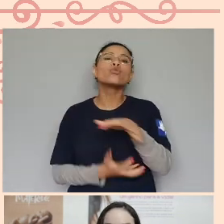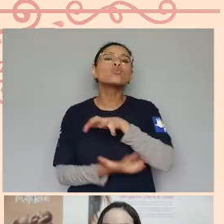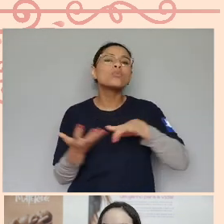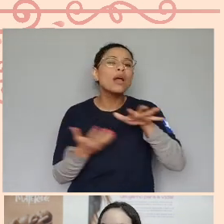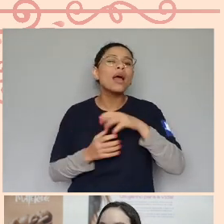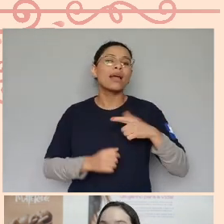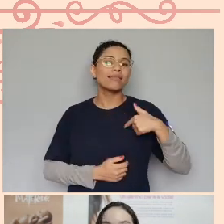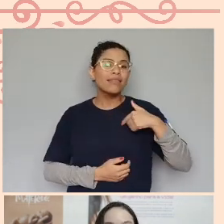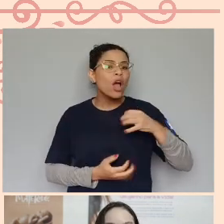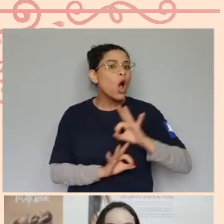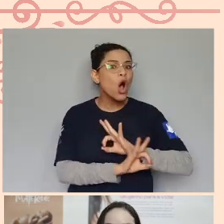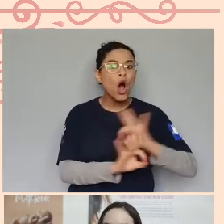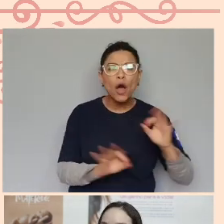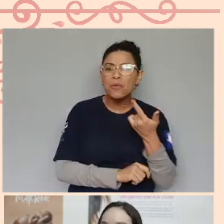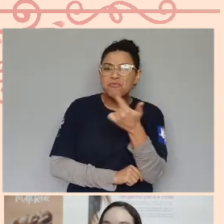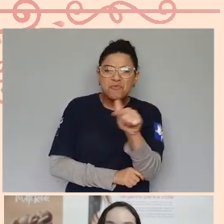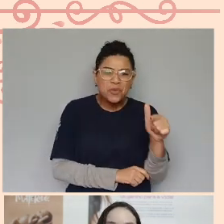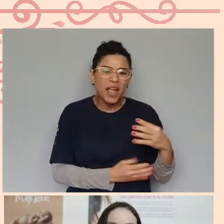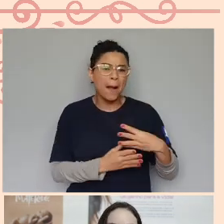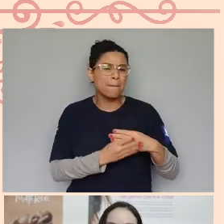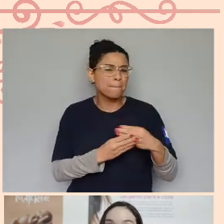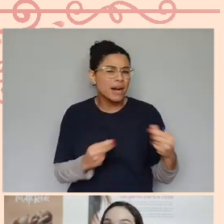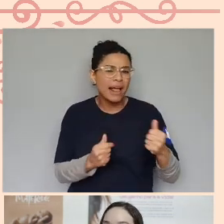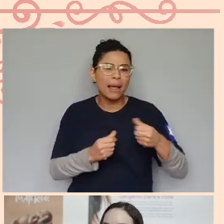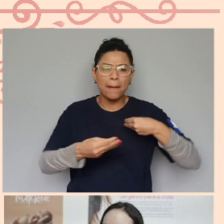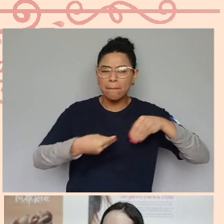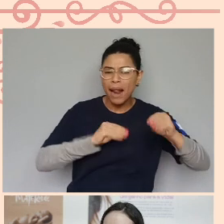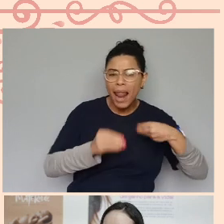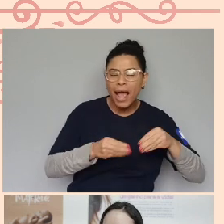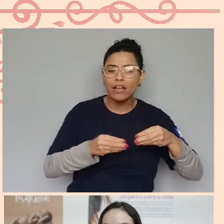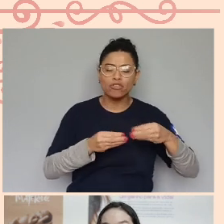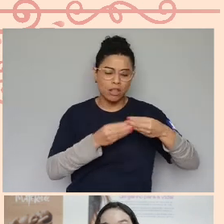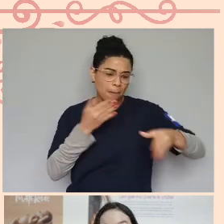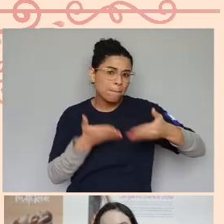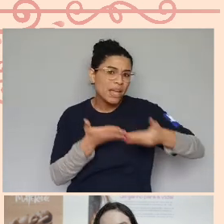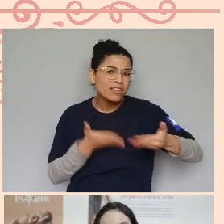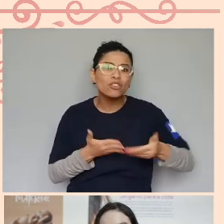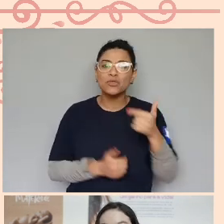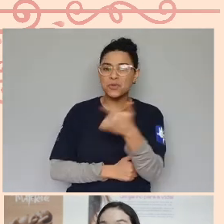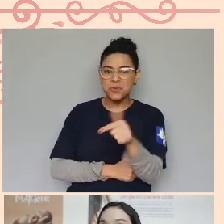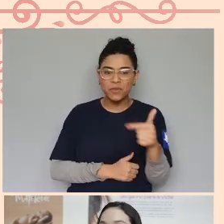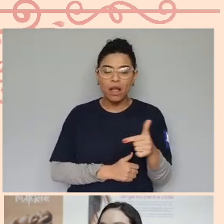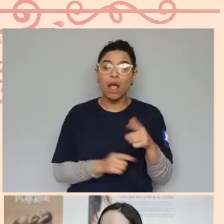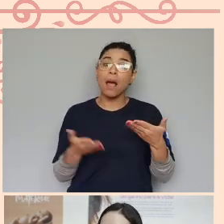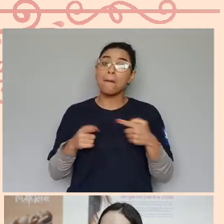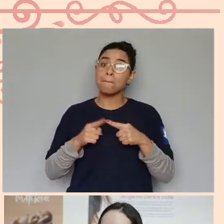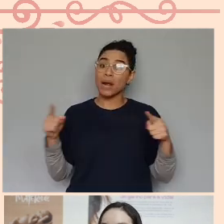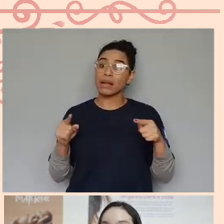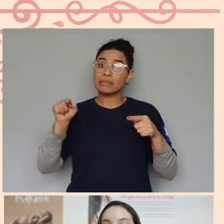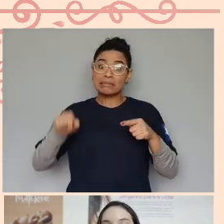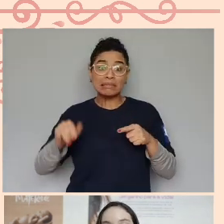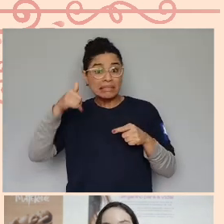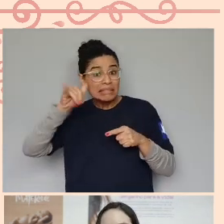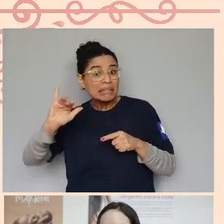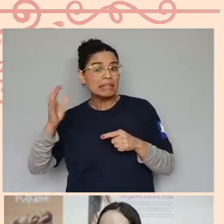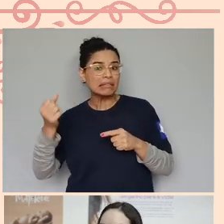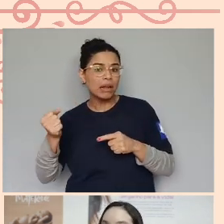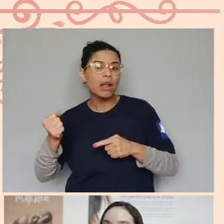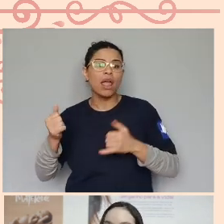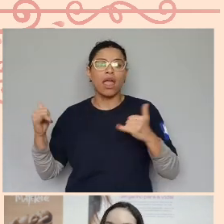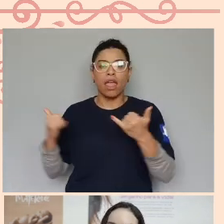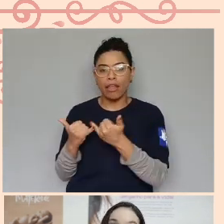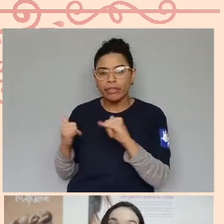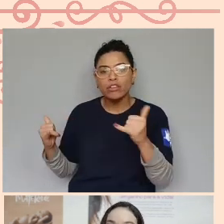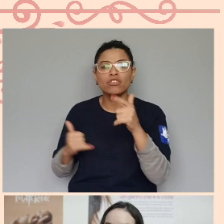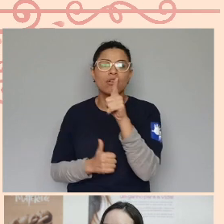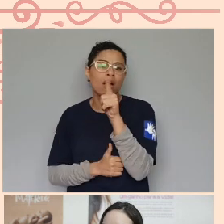ele é renovável, sem resíduos, sem embalagem, sem desperdícios. Já a fórmula ela tem um alto consumo de energia,